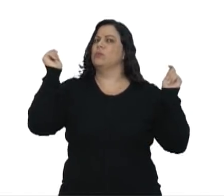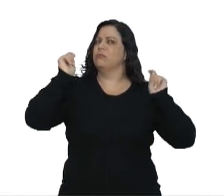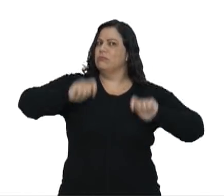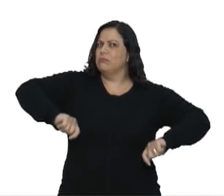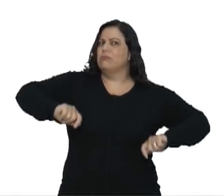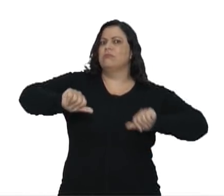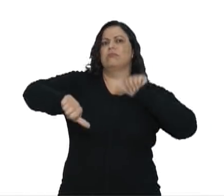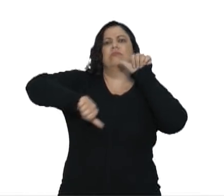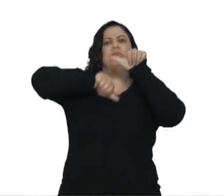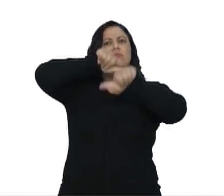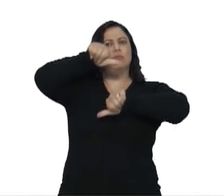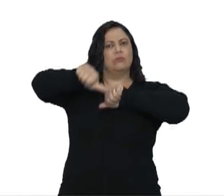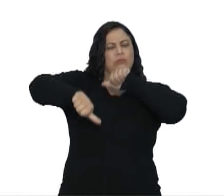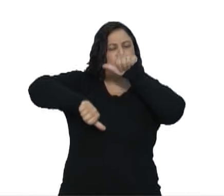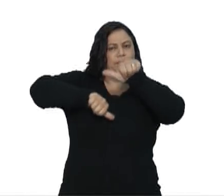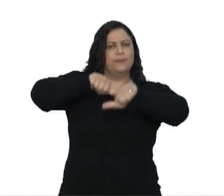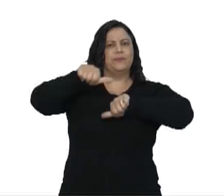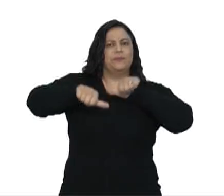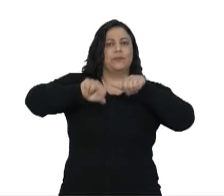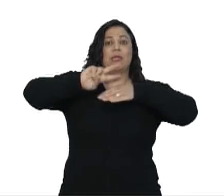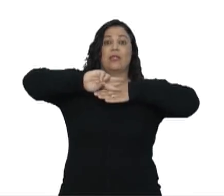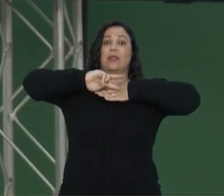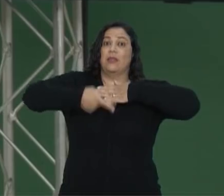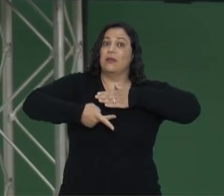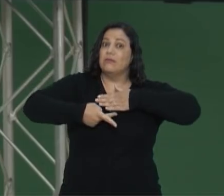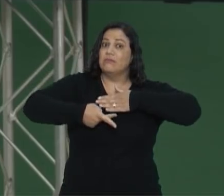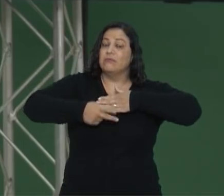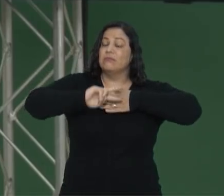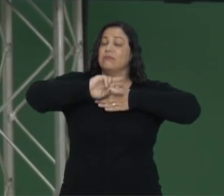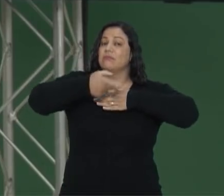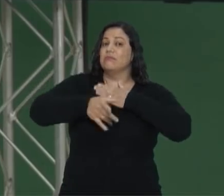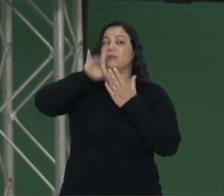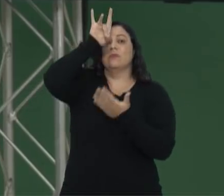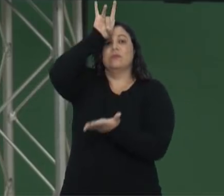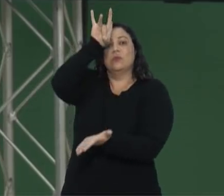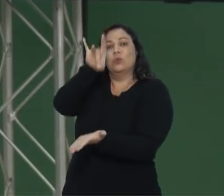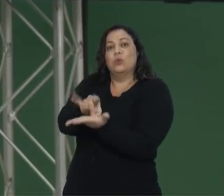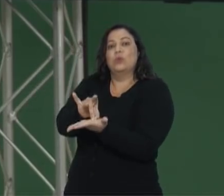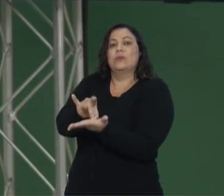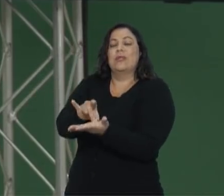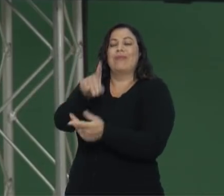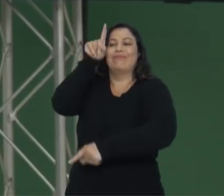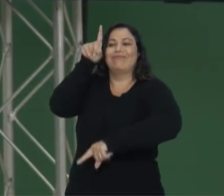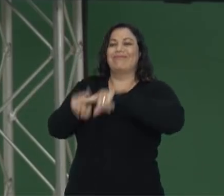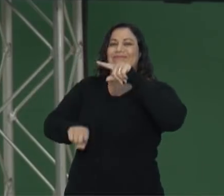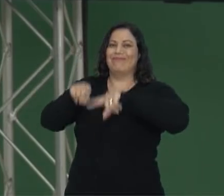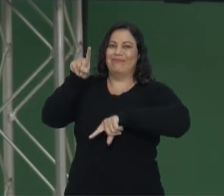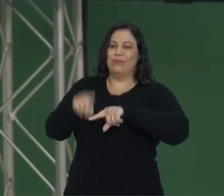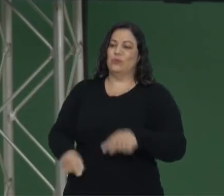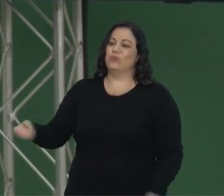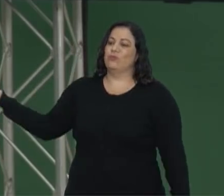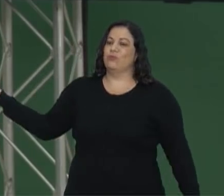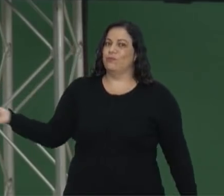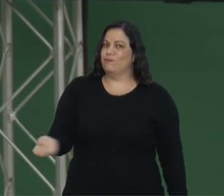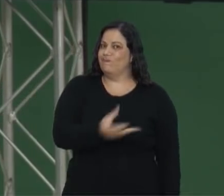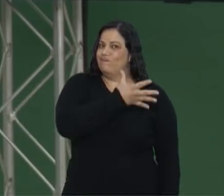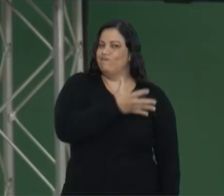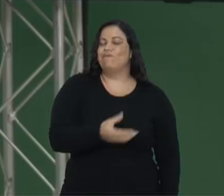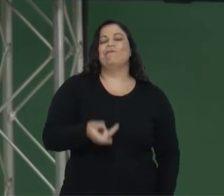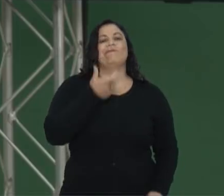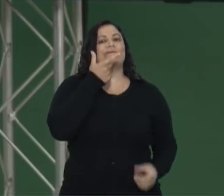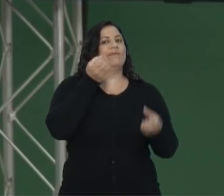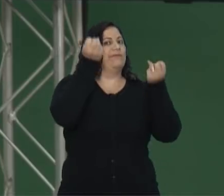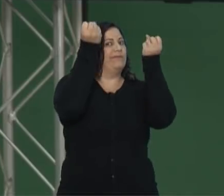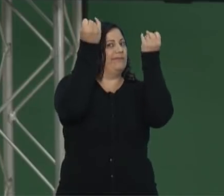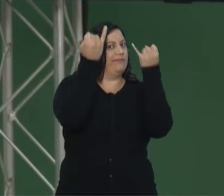da composição e tem uma consequência, originar um produto novo. Então, quando eu digo que tem transformações que